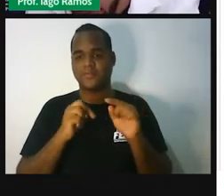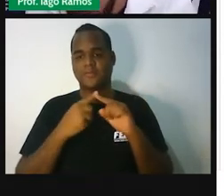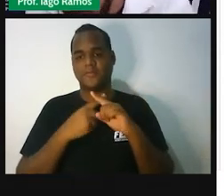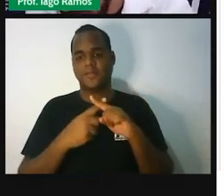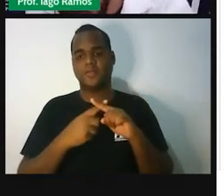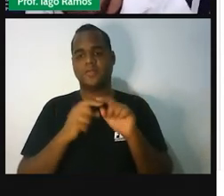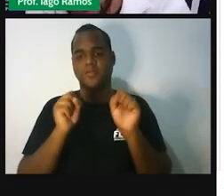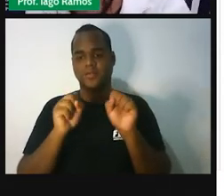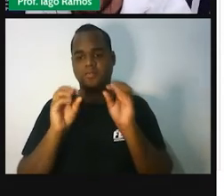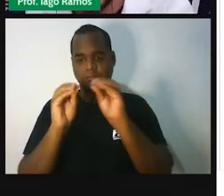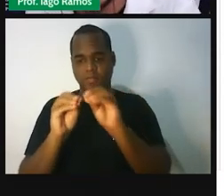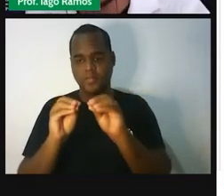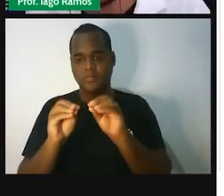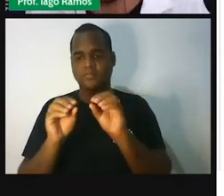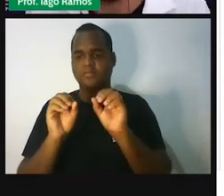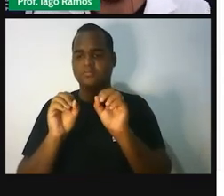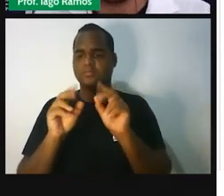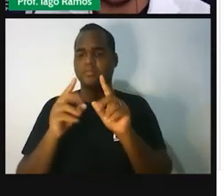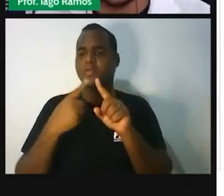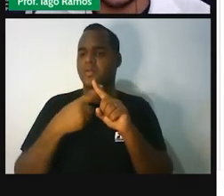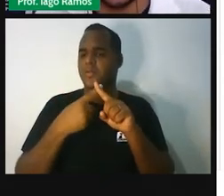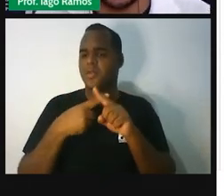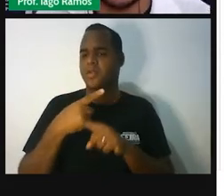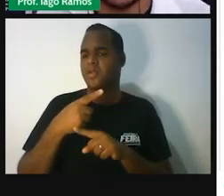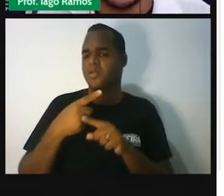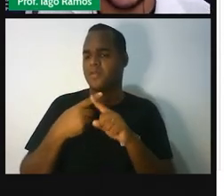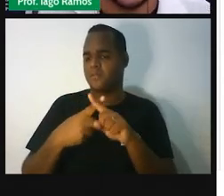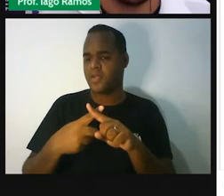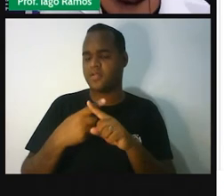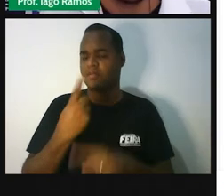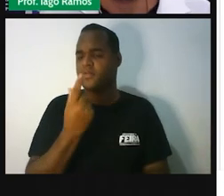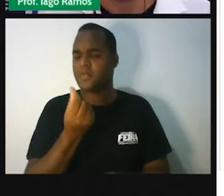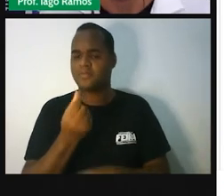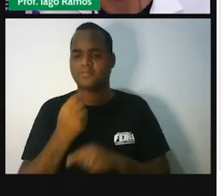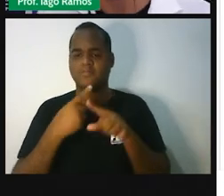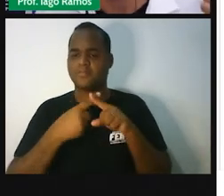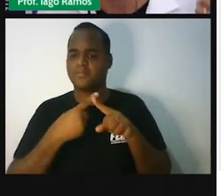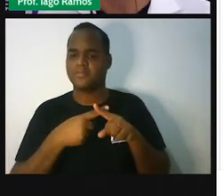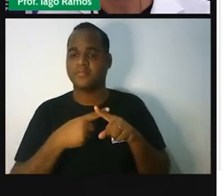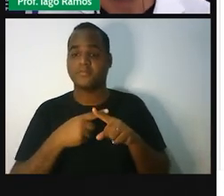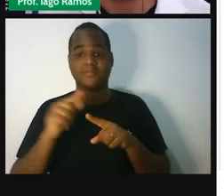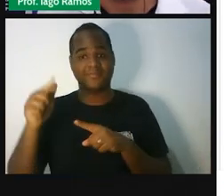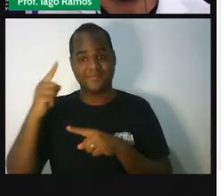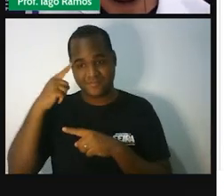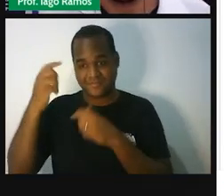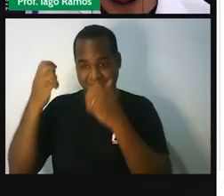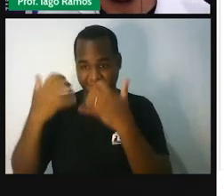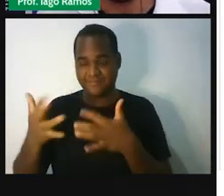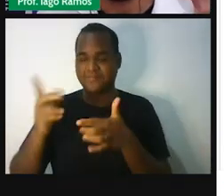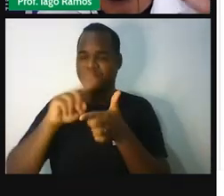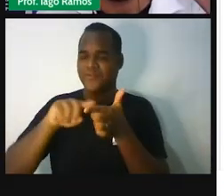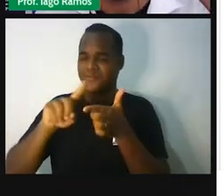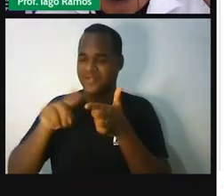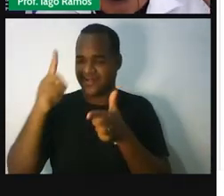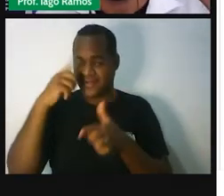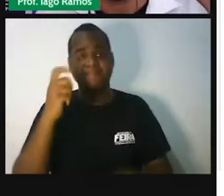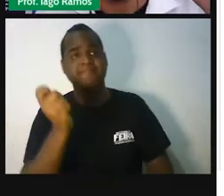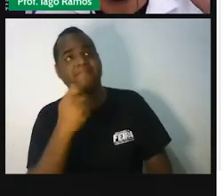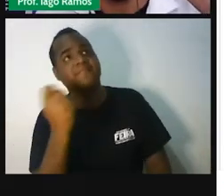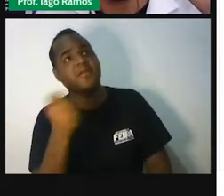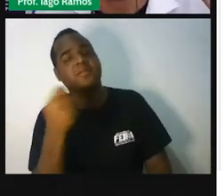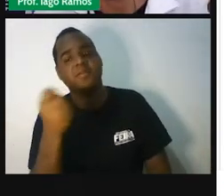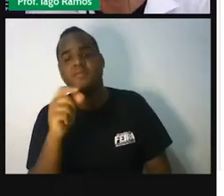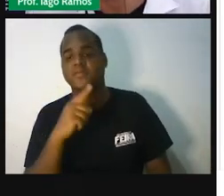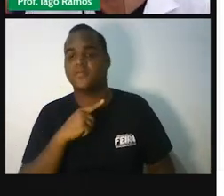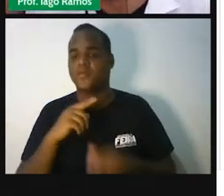aqui. Professor, por que vezes 26 de novo? Porque lá, ó, daquele probleminha da pipa, um